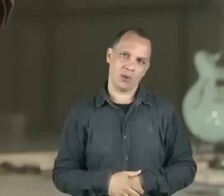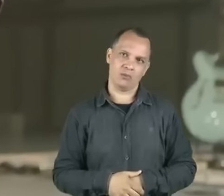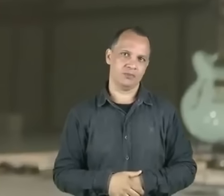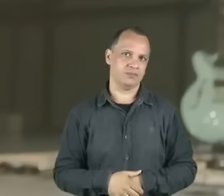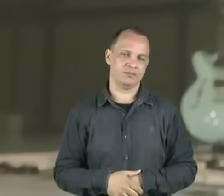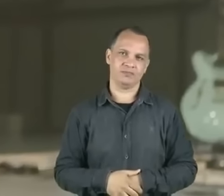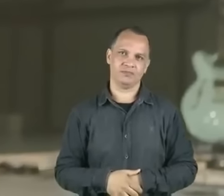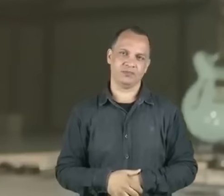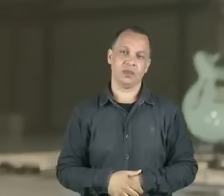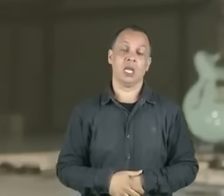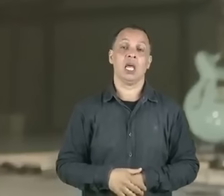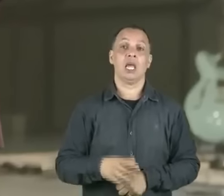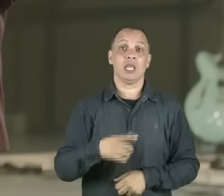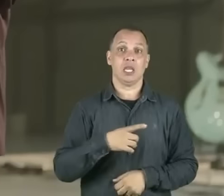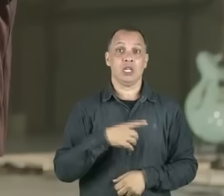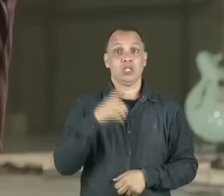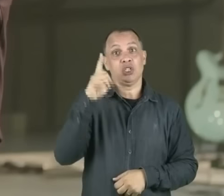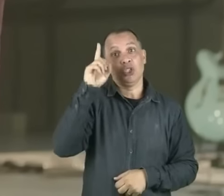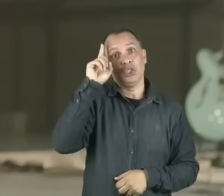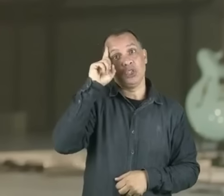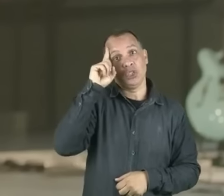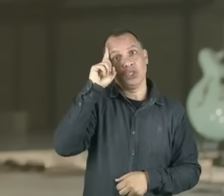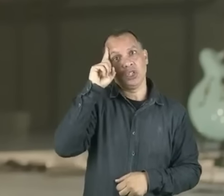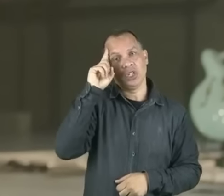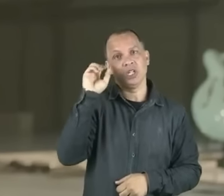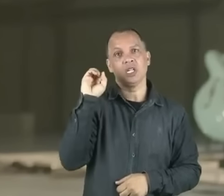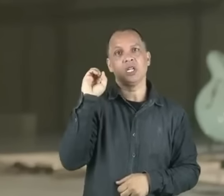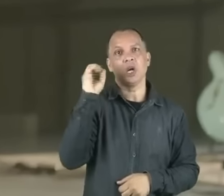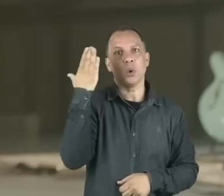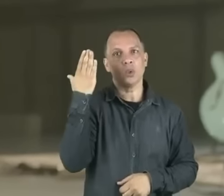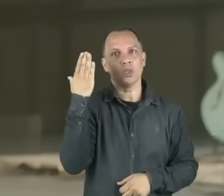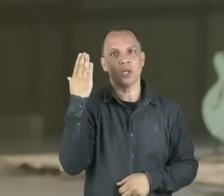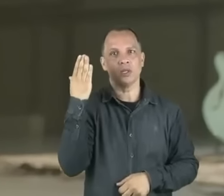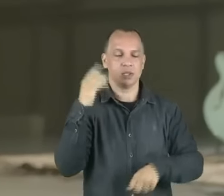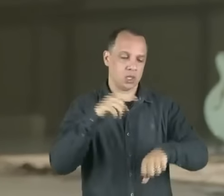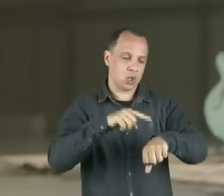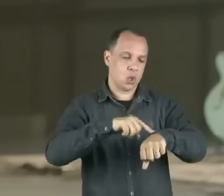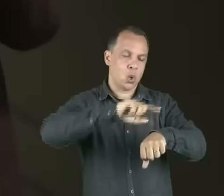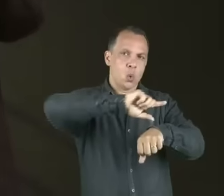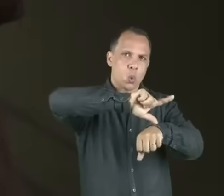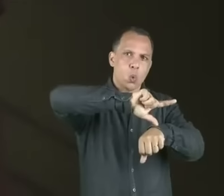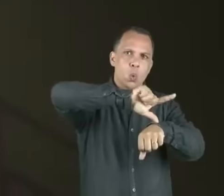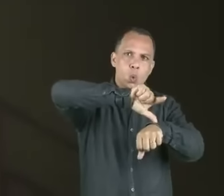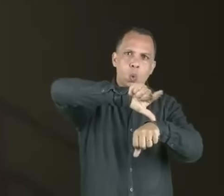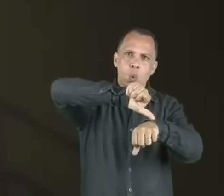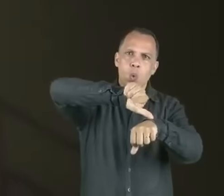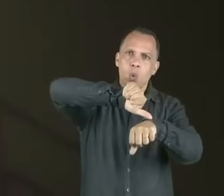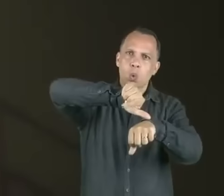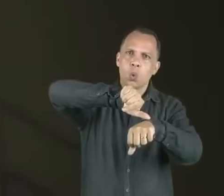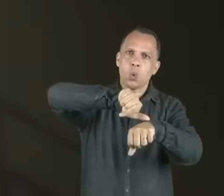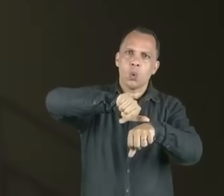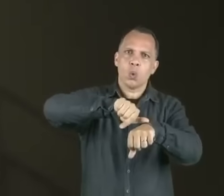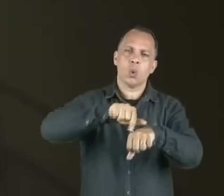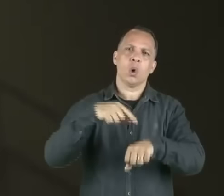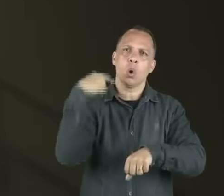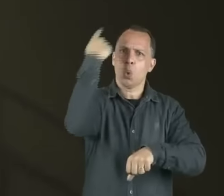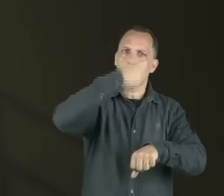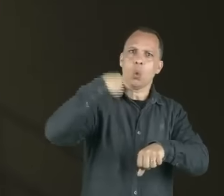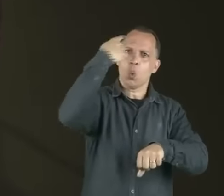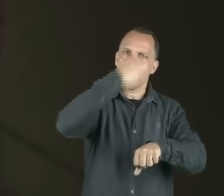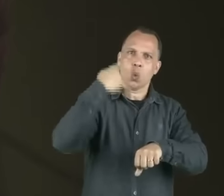horas o dia mal é um tempo é um Kairós é um período de tempo